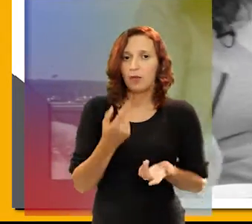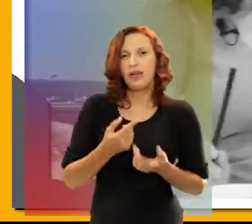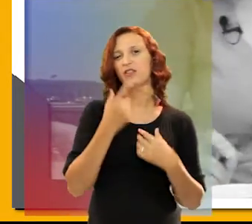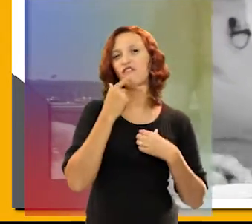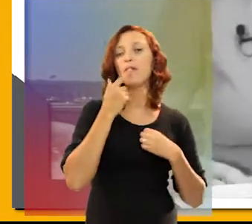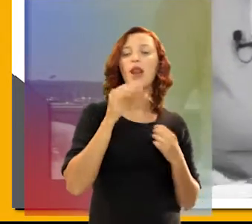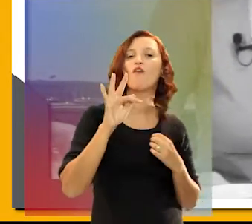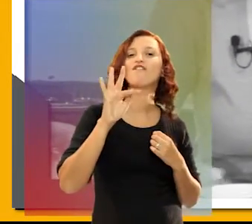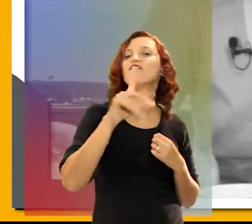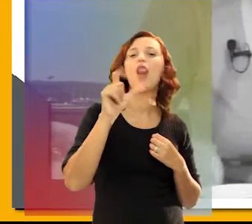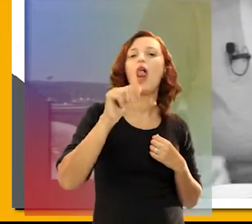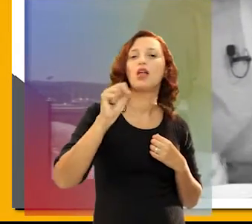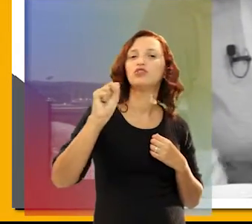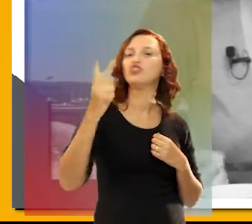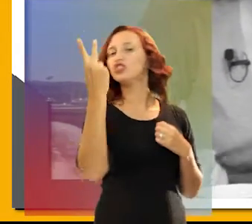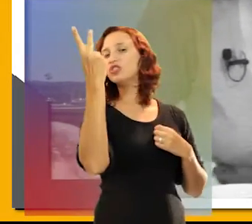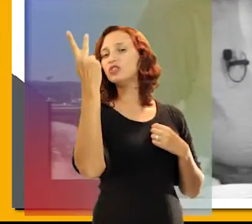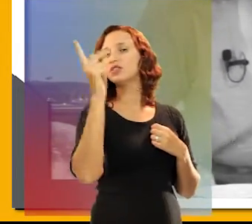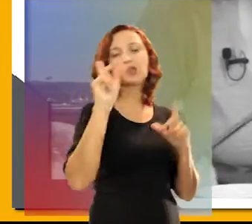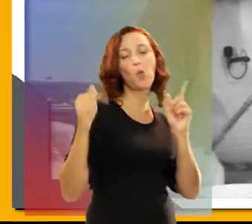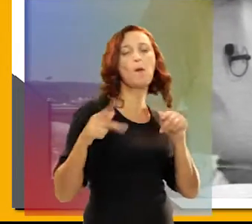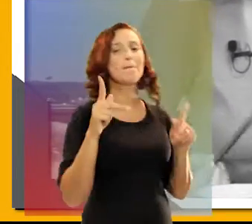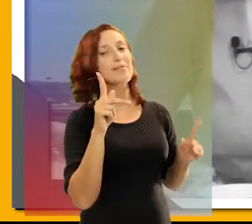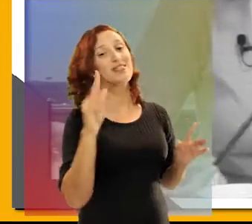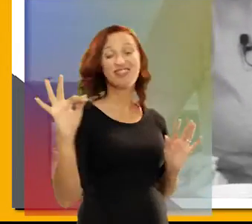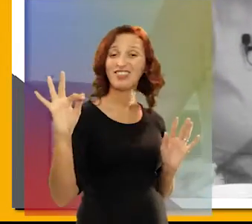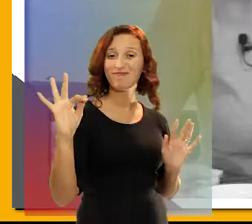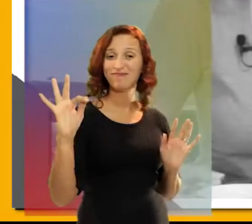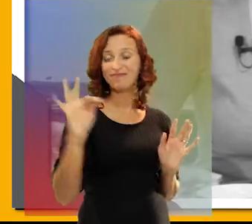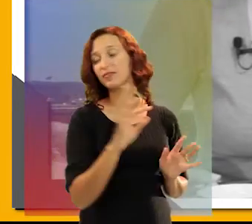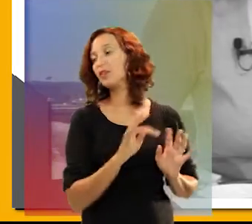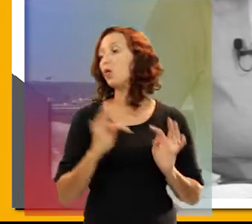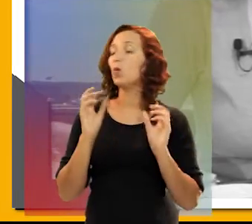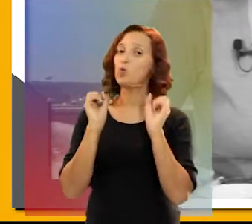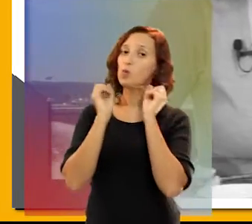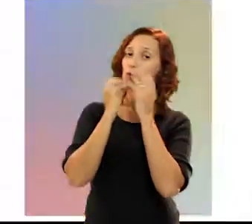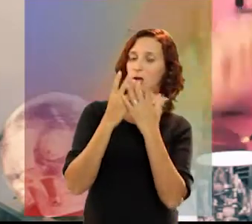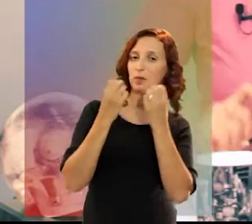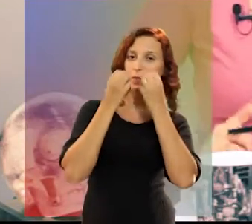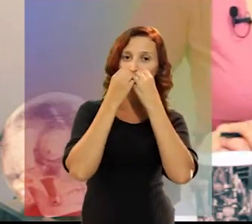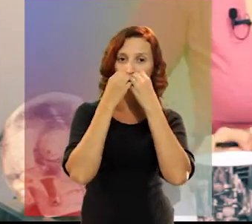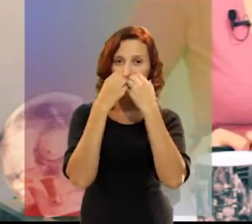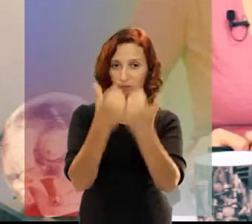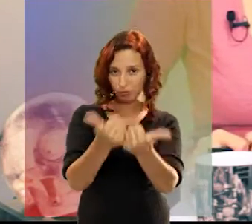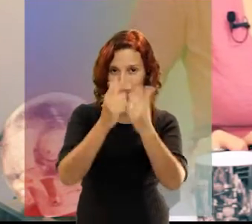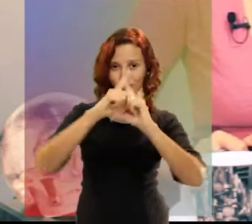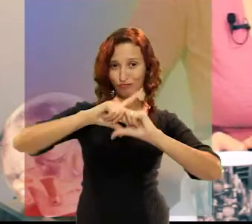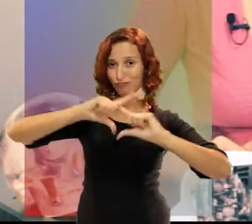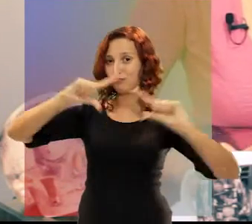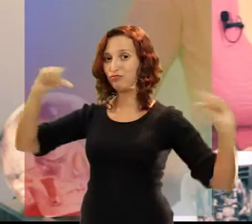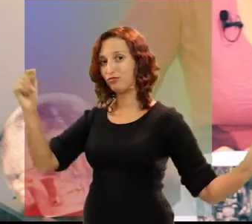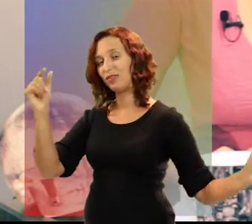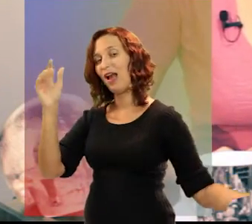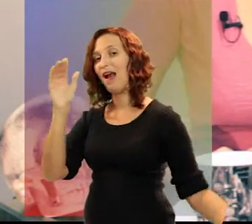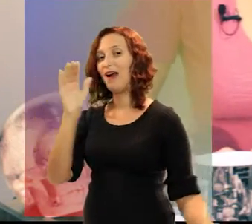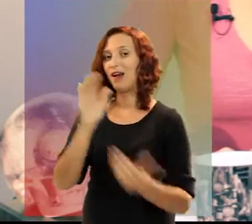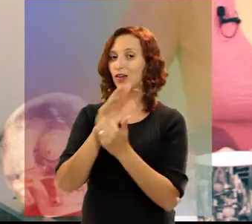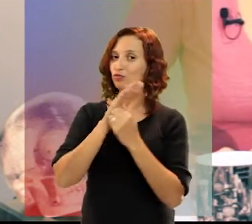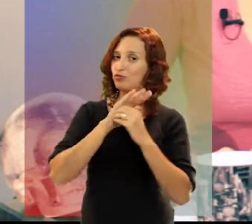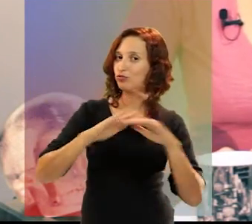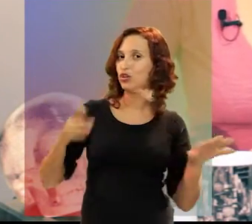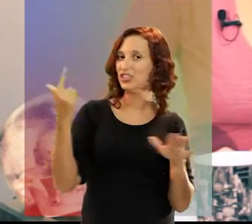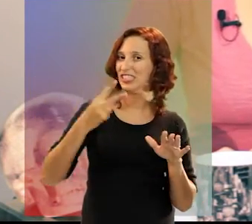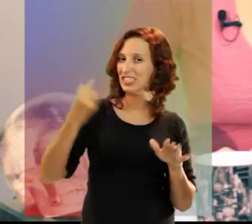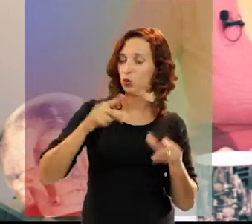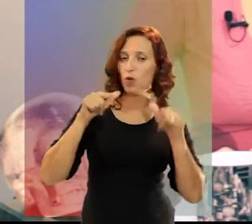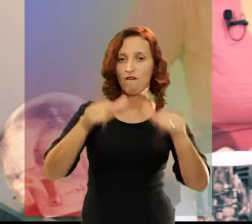vi. Mas o vermelho do Flash. Não é do PT. O vermelho é só uma cor, gente. Bom, então é isso, gente. Nós ficamos por aqui.